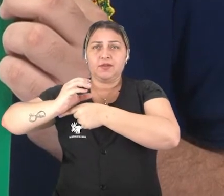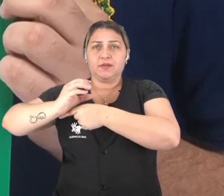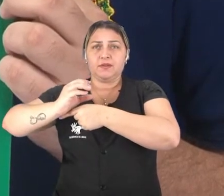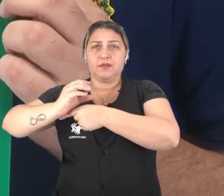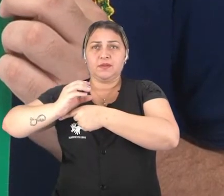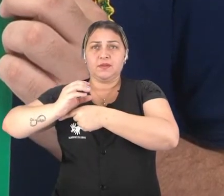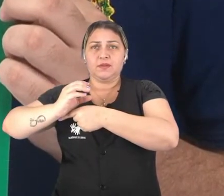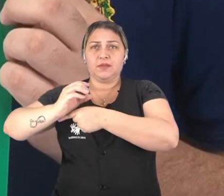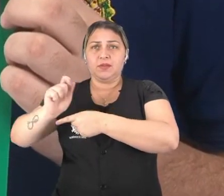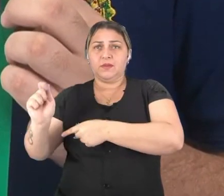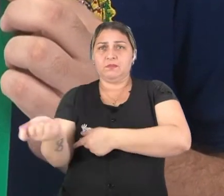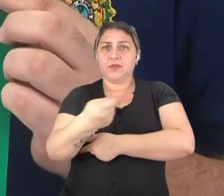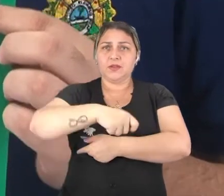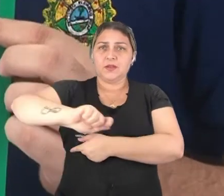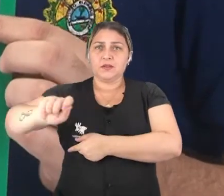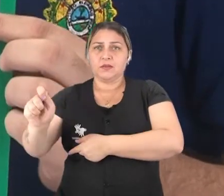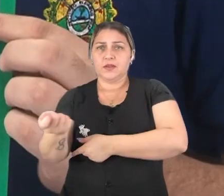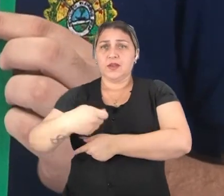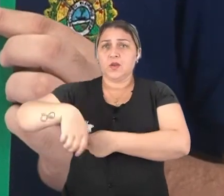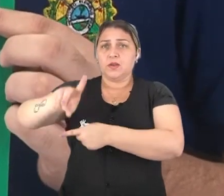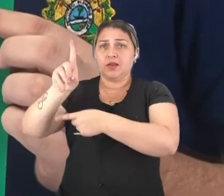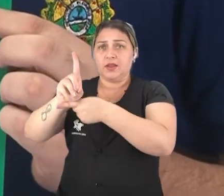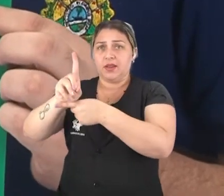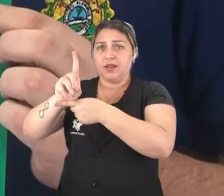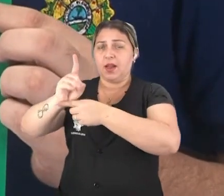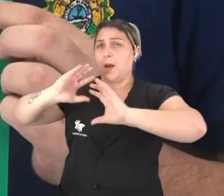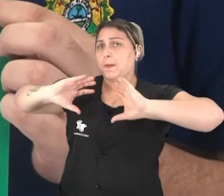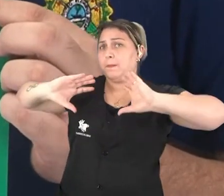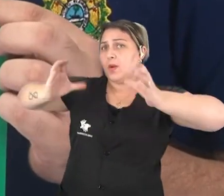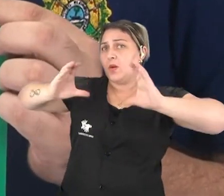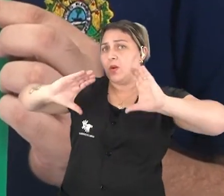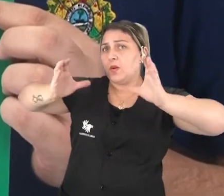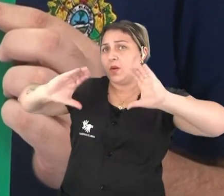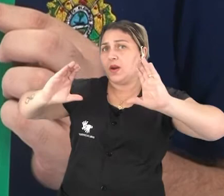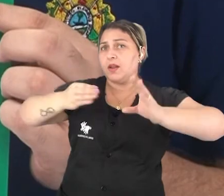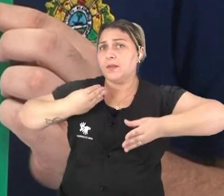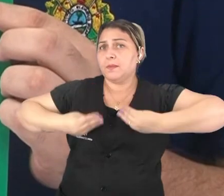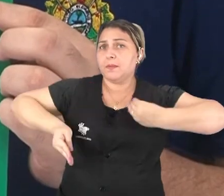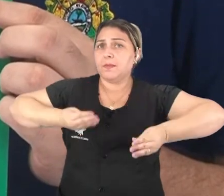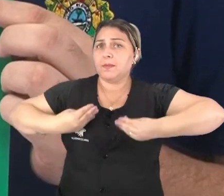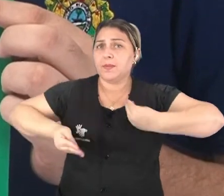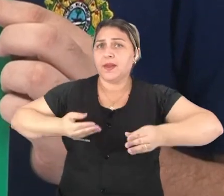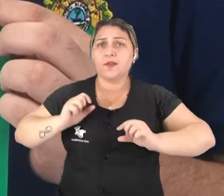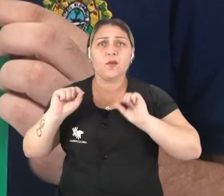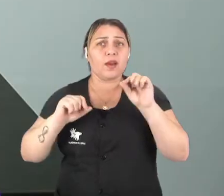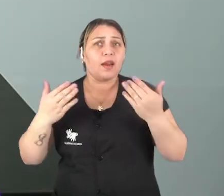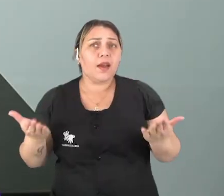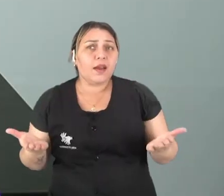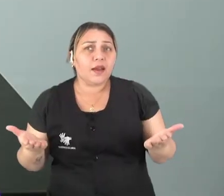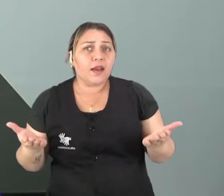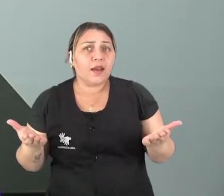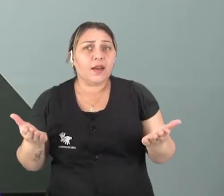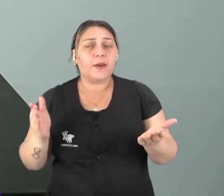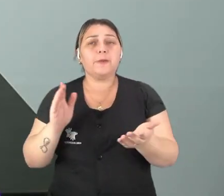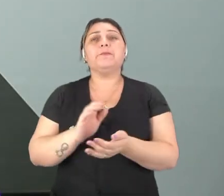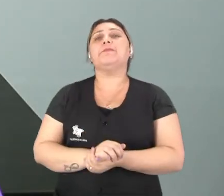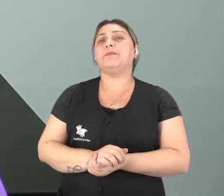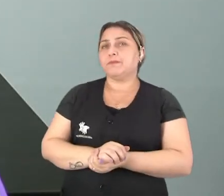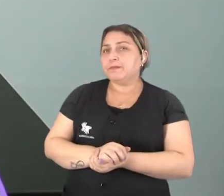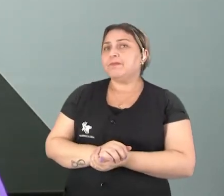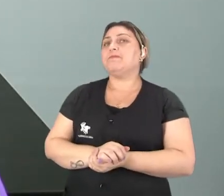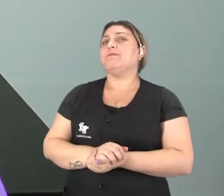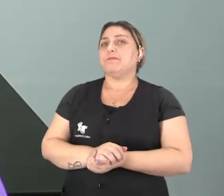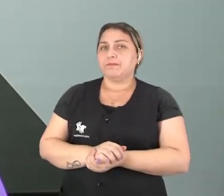Uma espadinha? Ou D. Uma bola de plástico? Foi o quê? Isso,